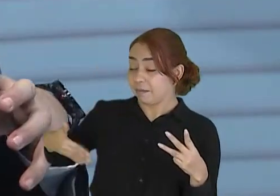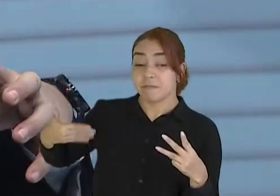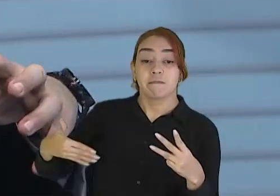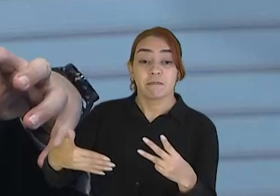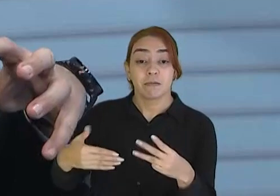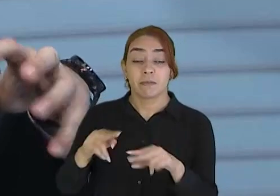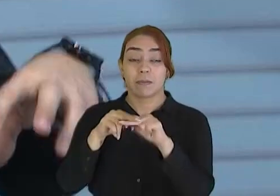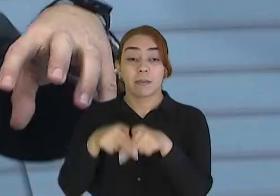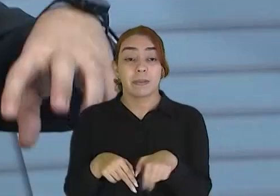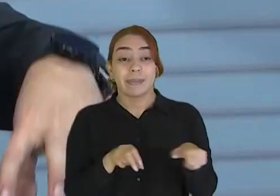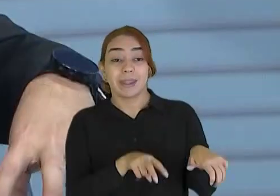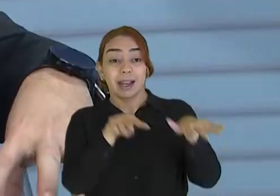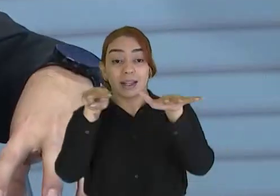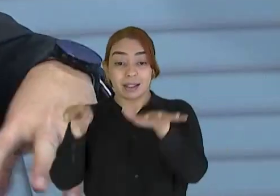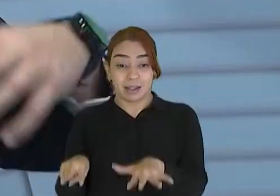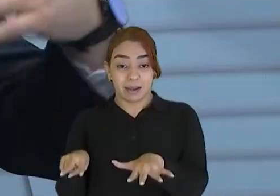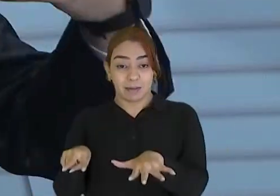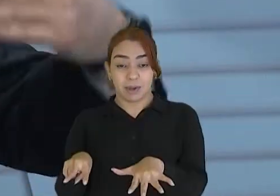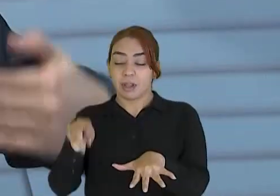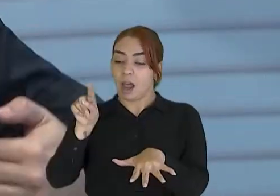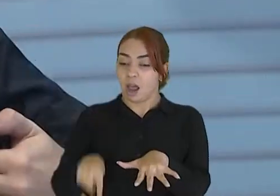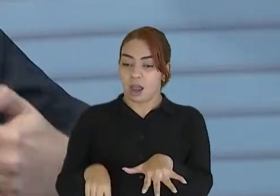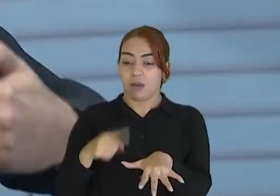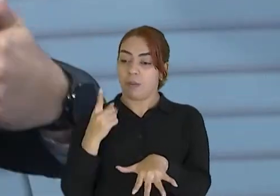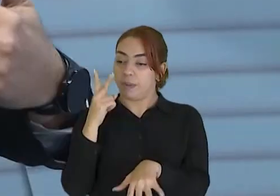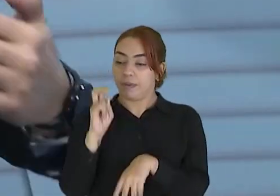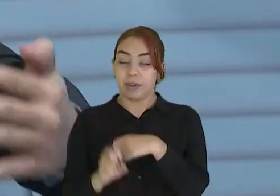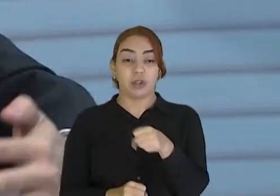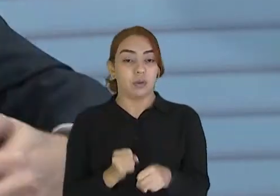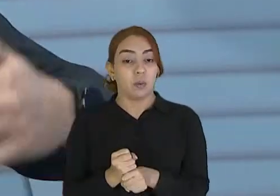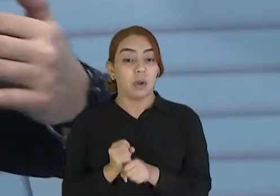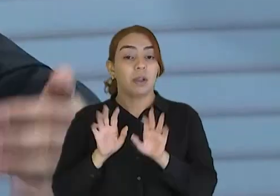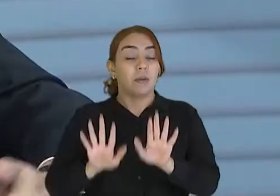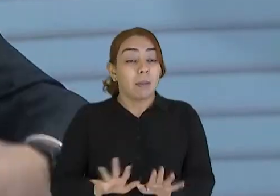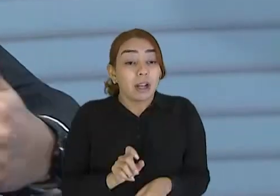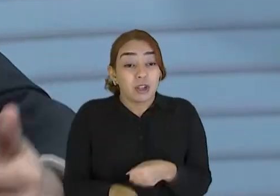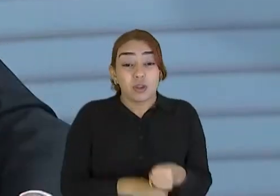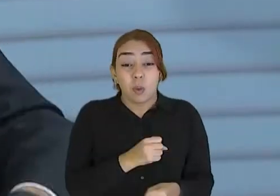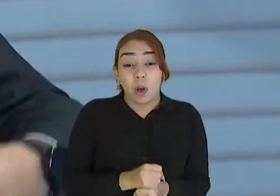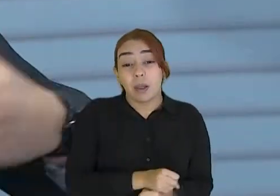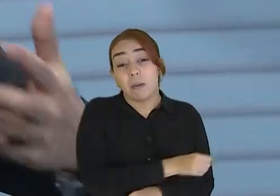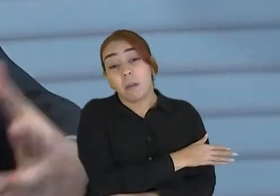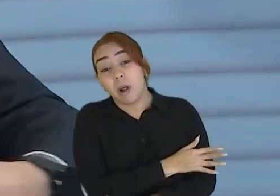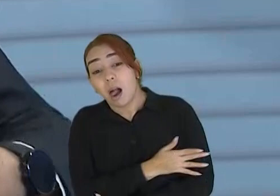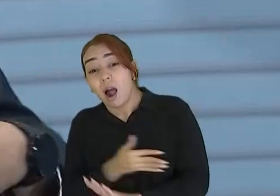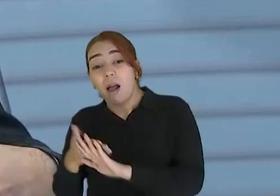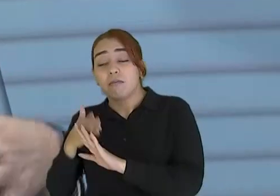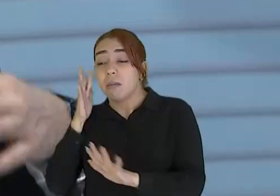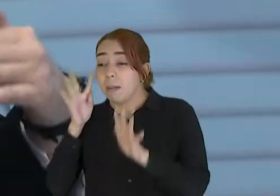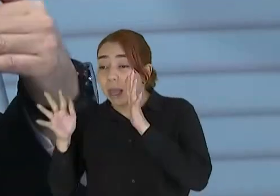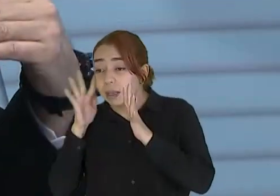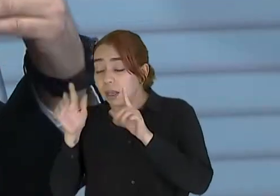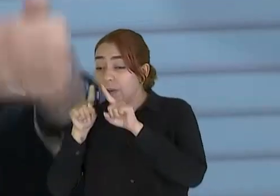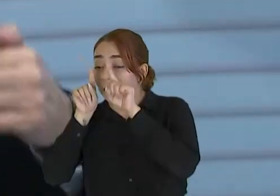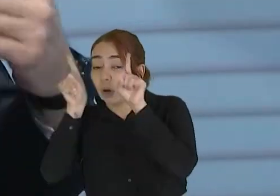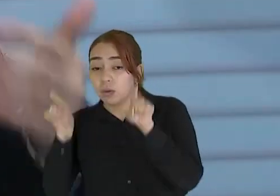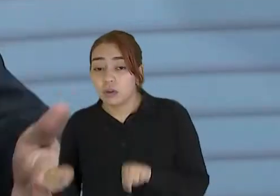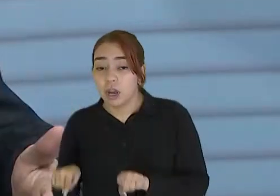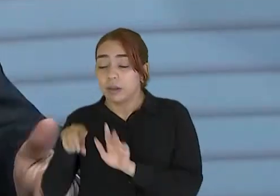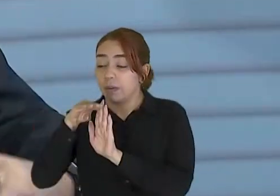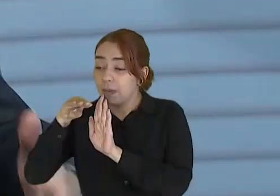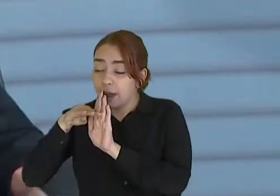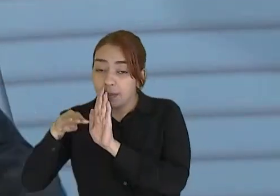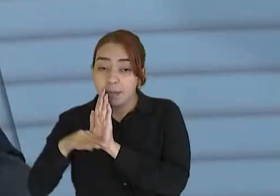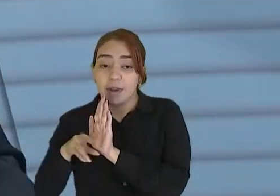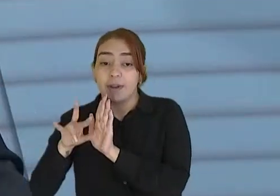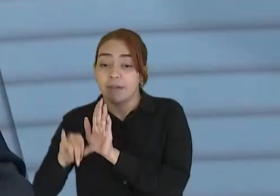também. Ela, lógico, a gente faz ela pontual, mas a gente passou o ano todo trabalhando nela, pensando, refletindo e criando e pensando o quê? Qual o caminho,